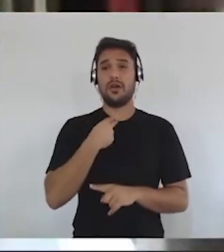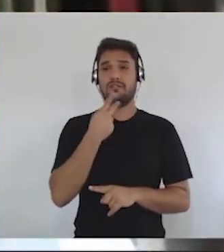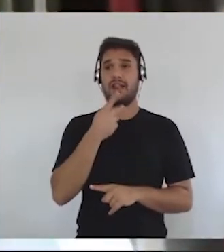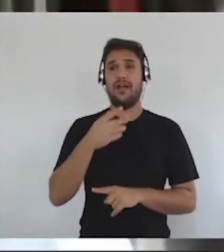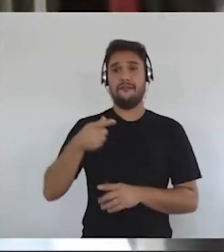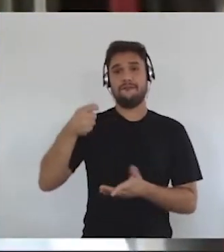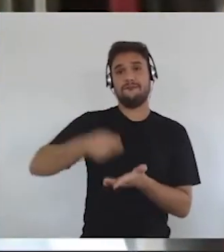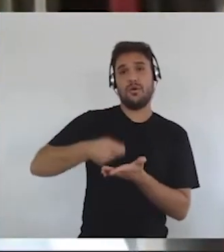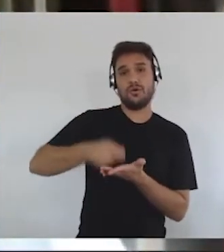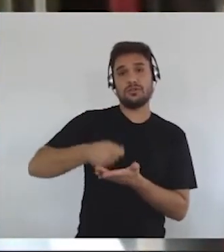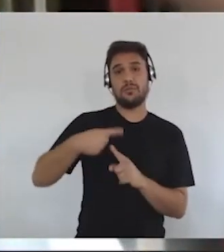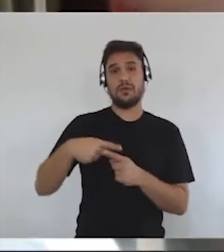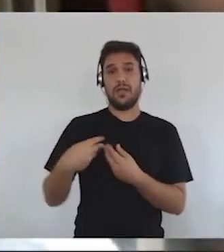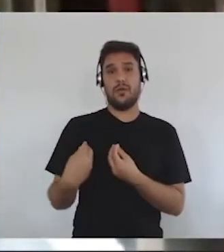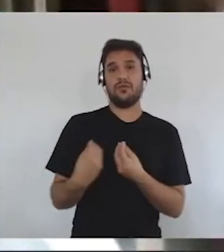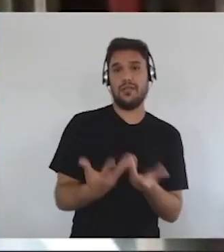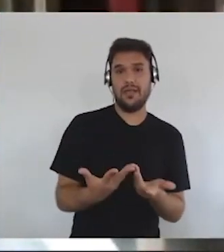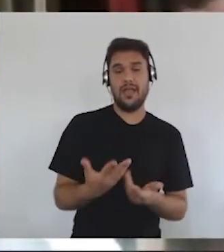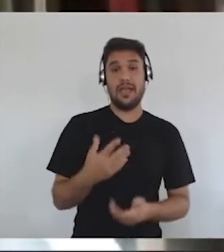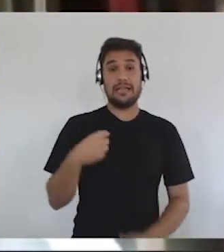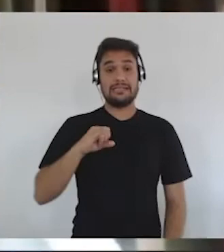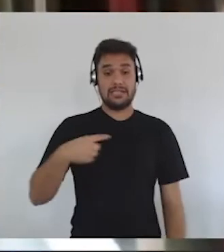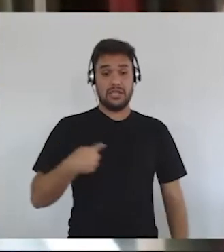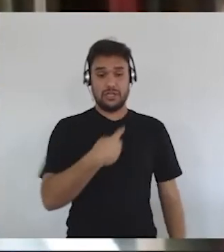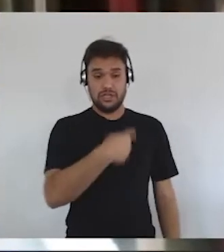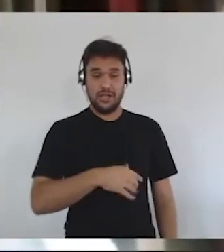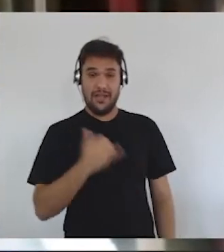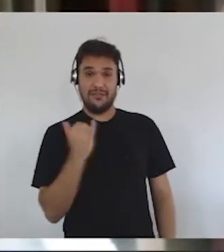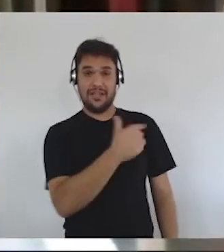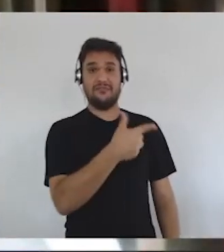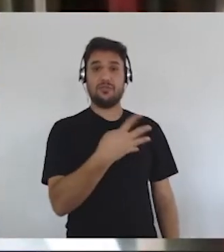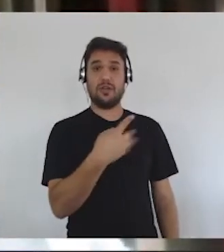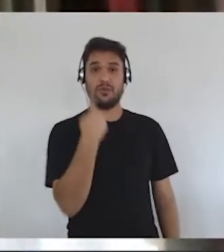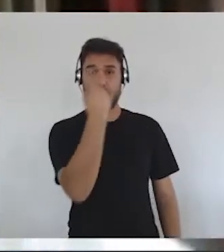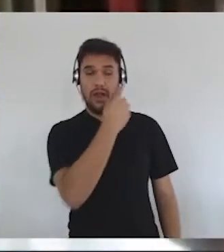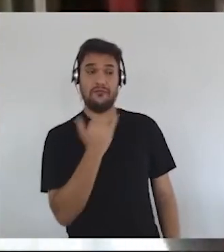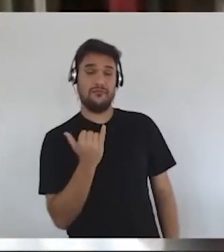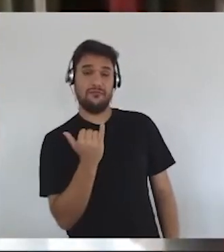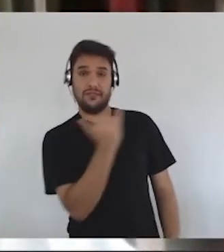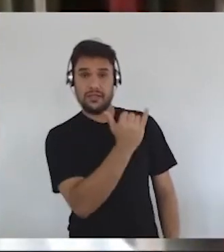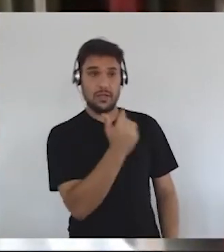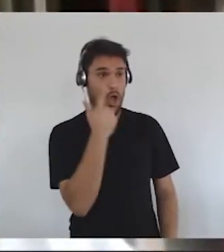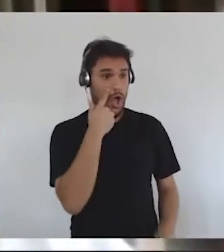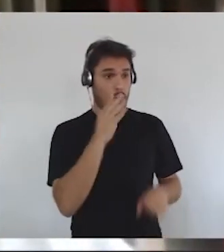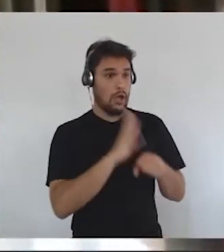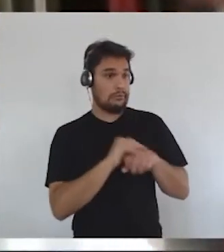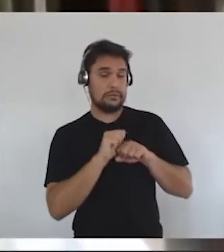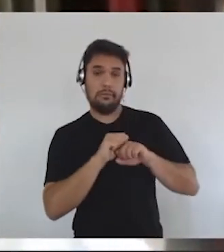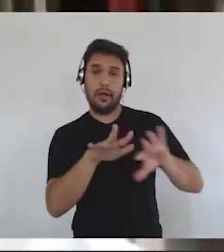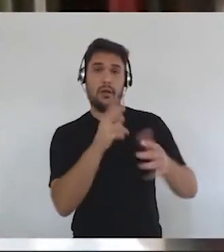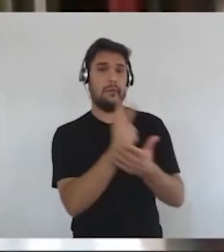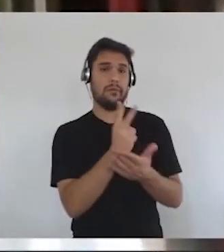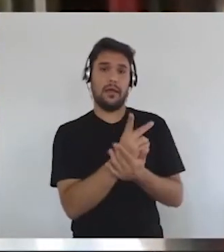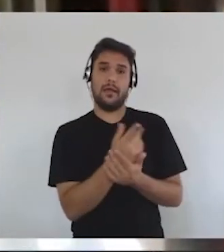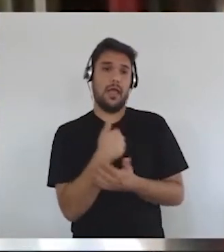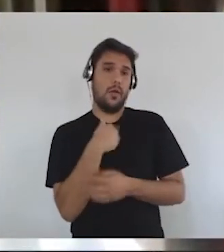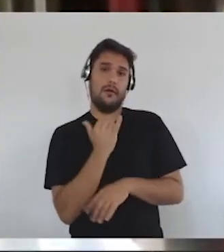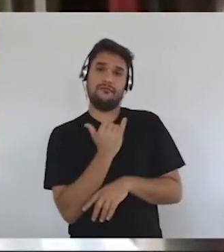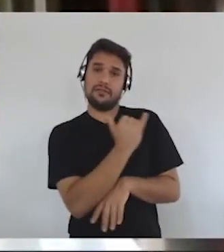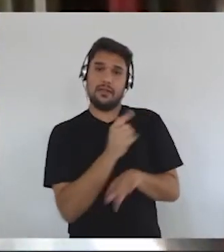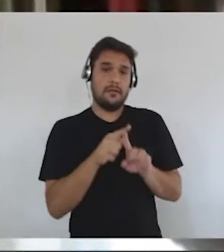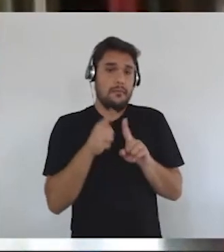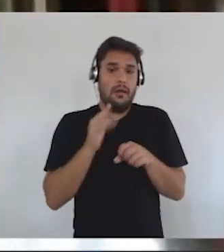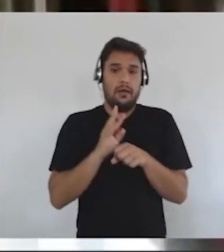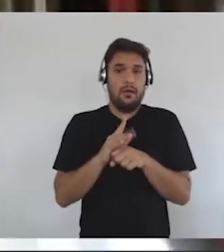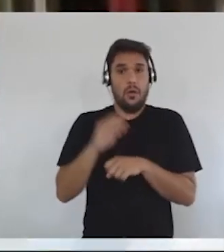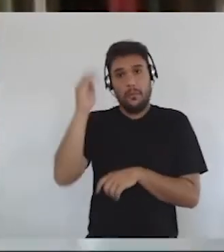maior quando eu dei causa. Então, se a China avisasse nas 24 horas... ela diria, olha, espalhou do mesmo jeito. Eu avisei, mas o que eu posso fazer?